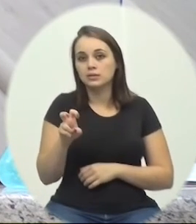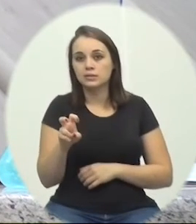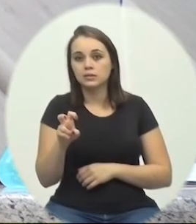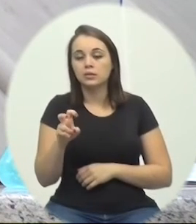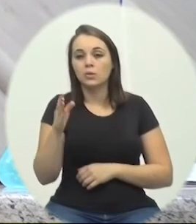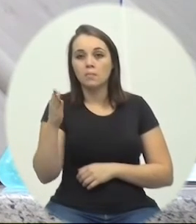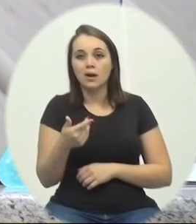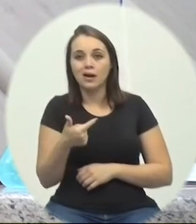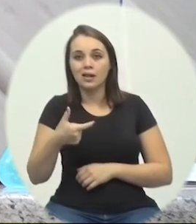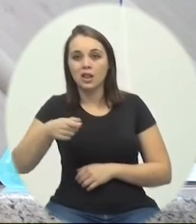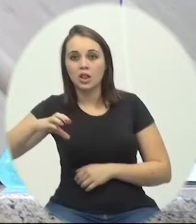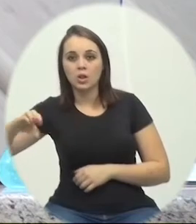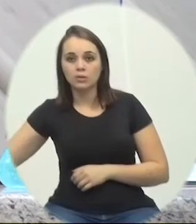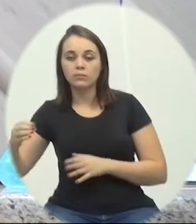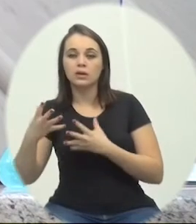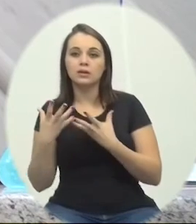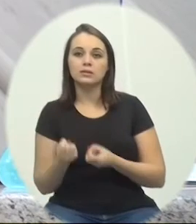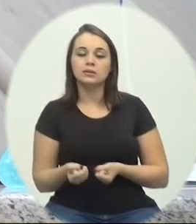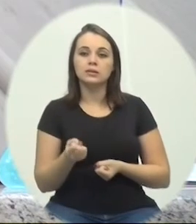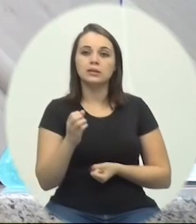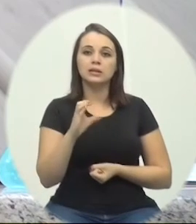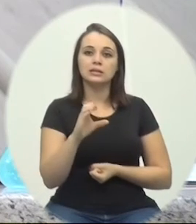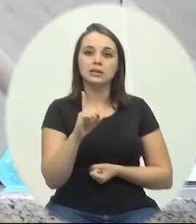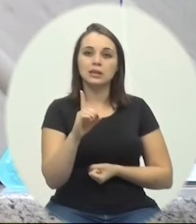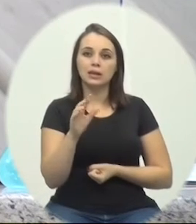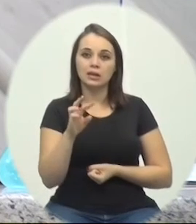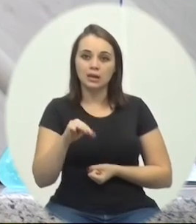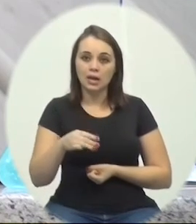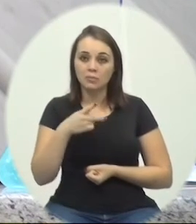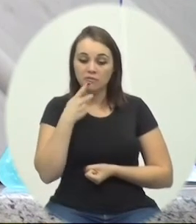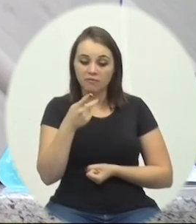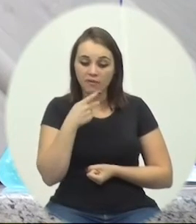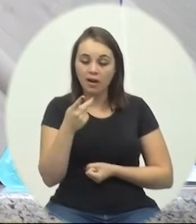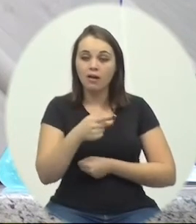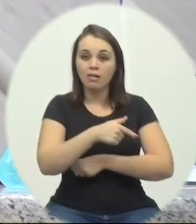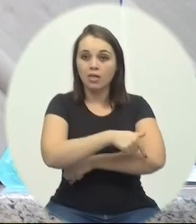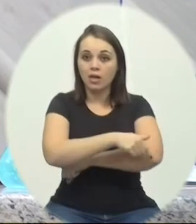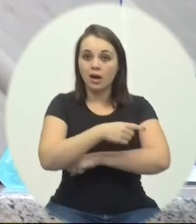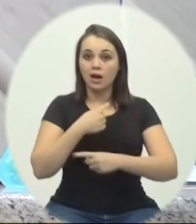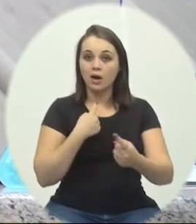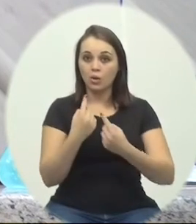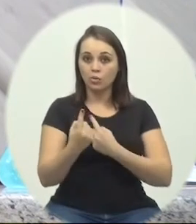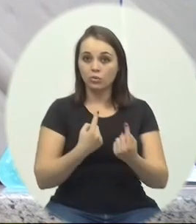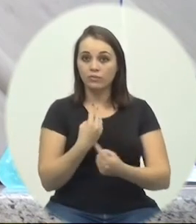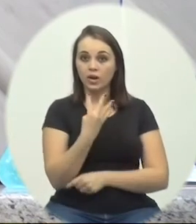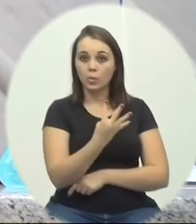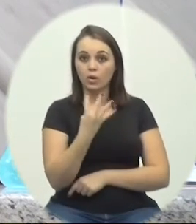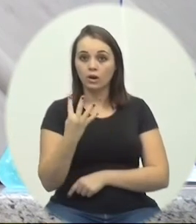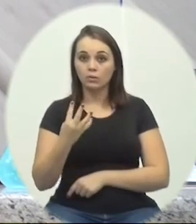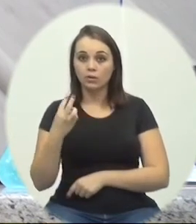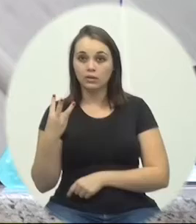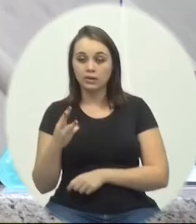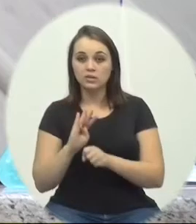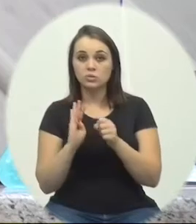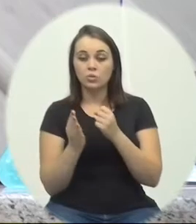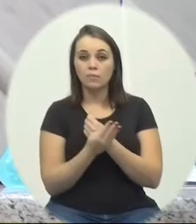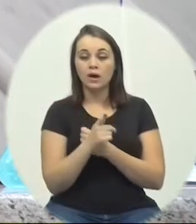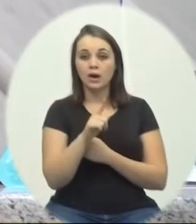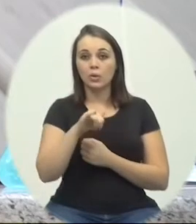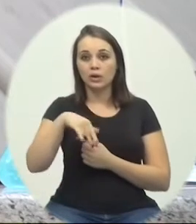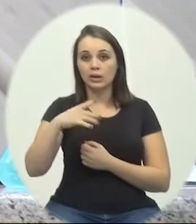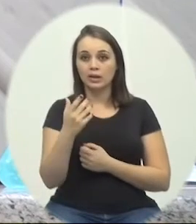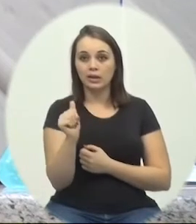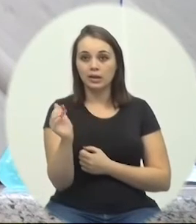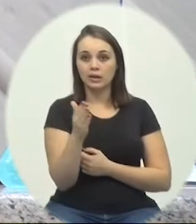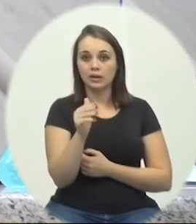pelo CDM. Referente à área localizada na rodovia SC-443, bairro Linha Anta, a